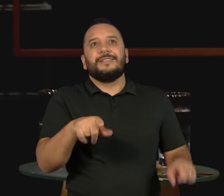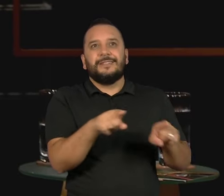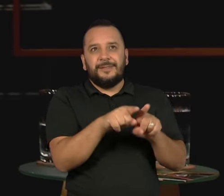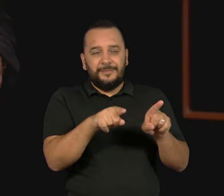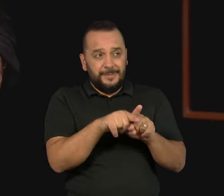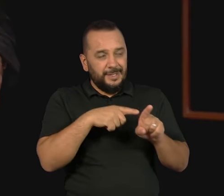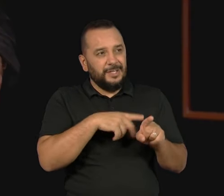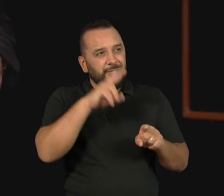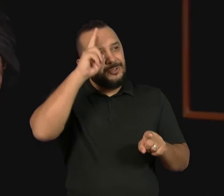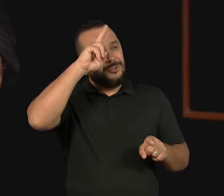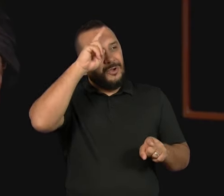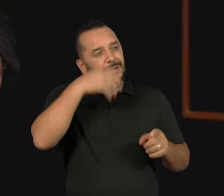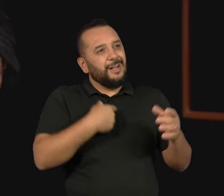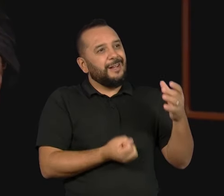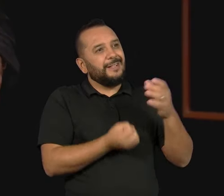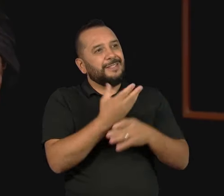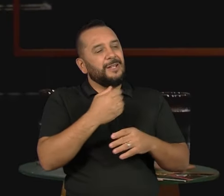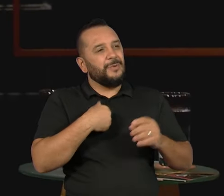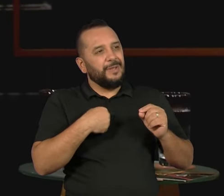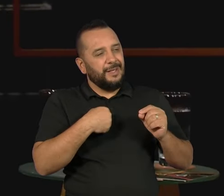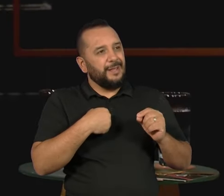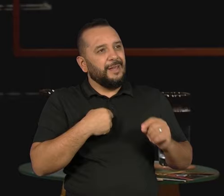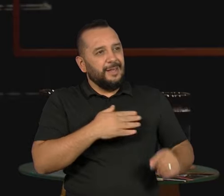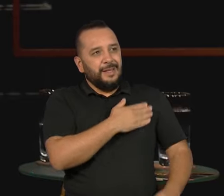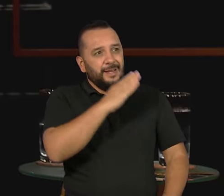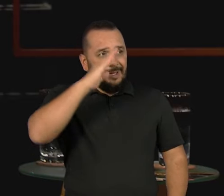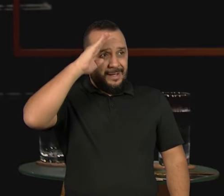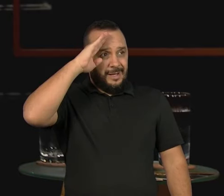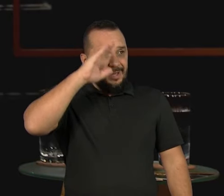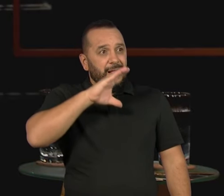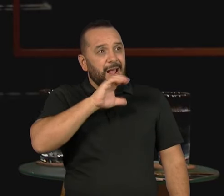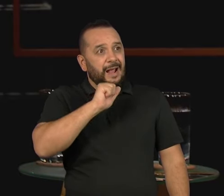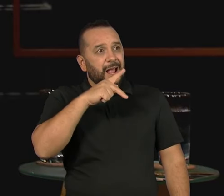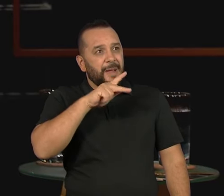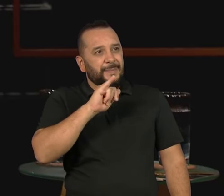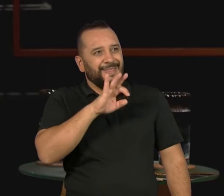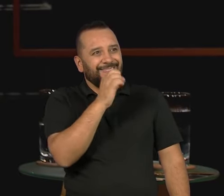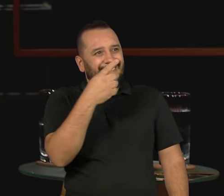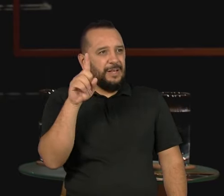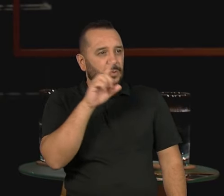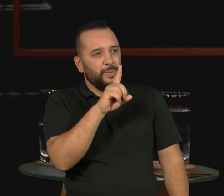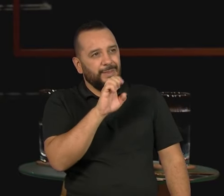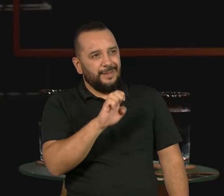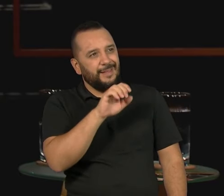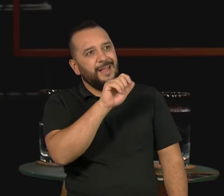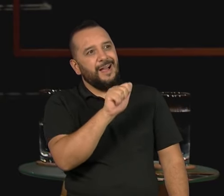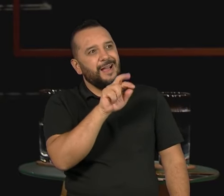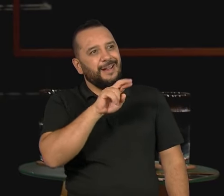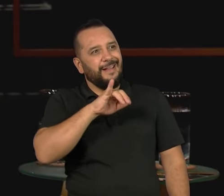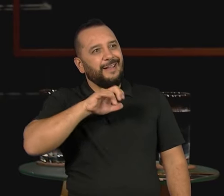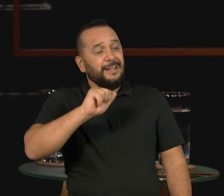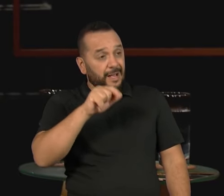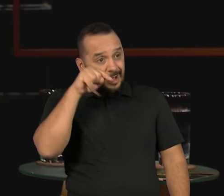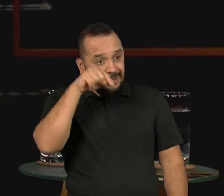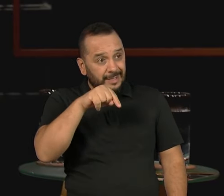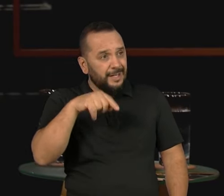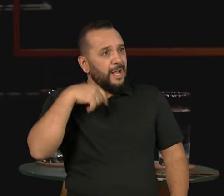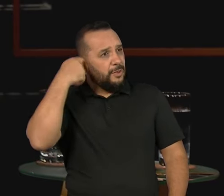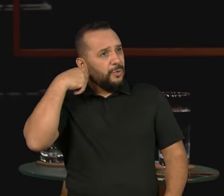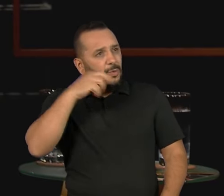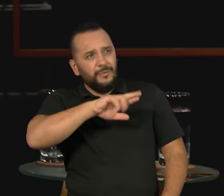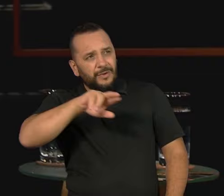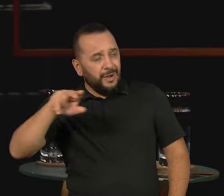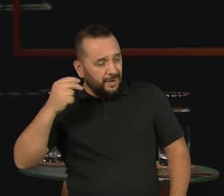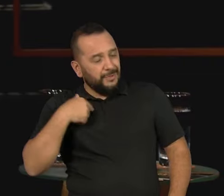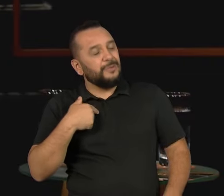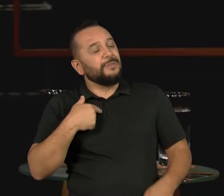de Areia. Dali saíram vários atores que seguiram carreira e hoje são grandes nomes, né? Um deles fez